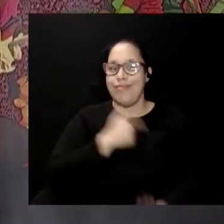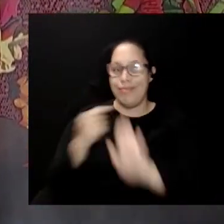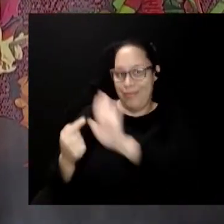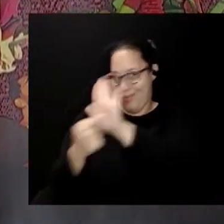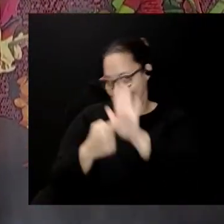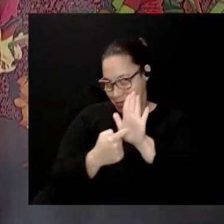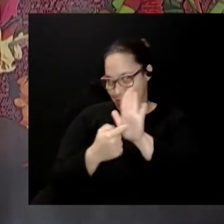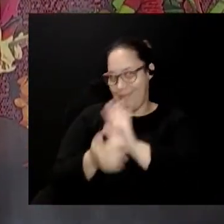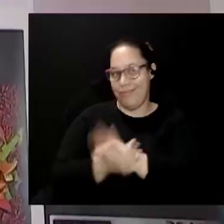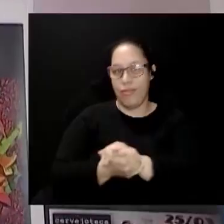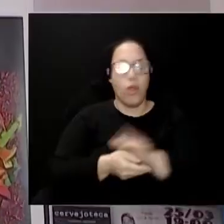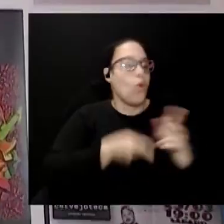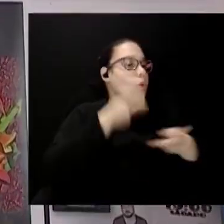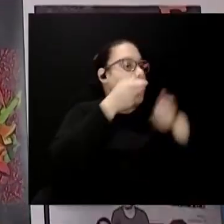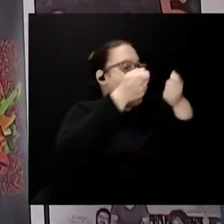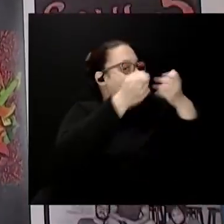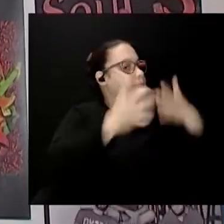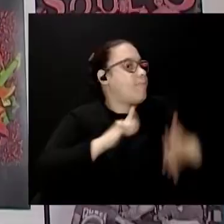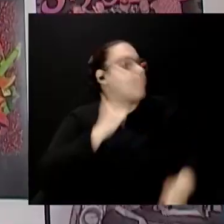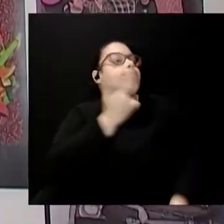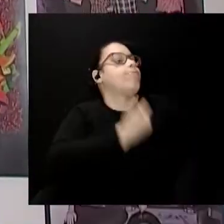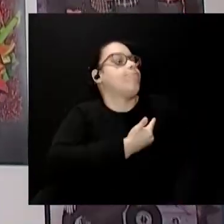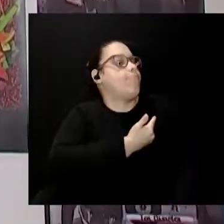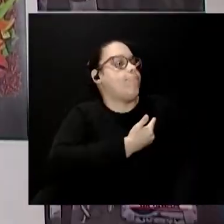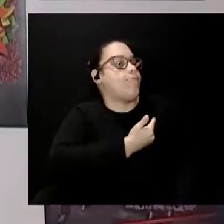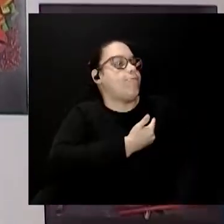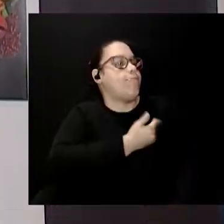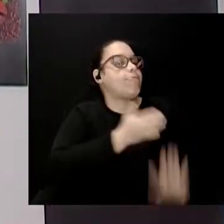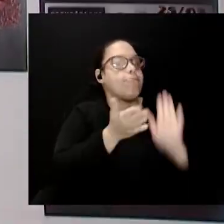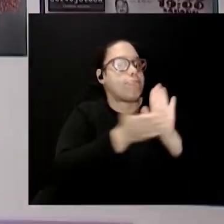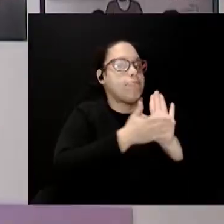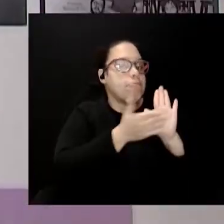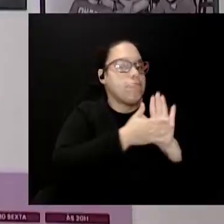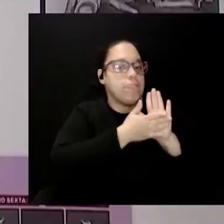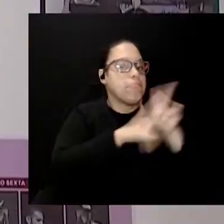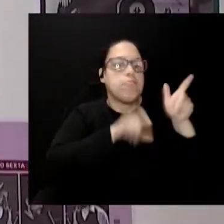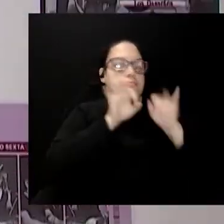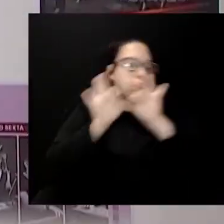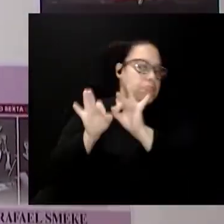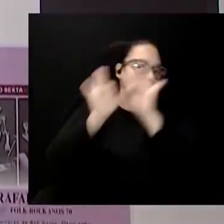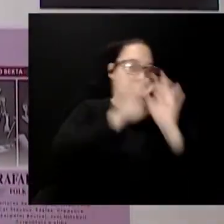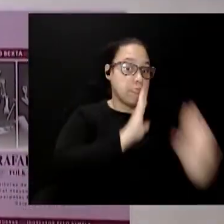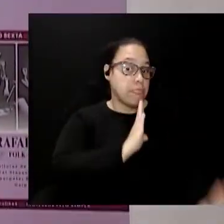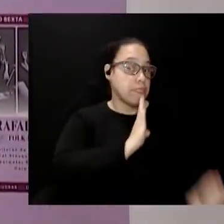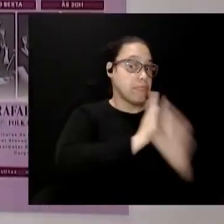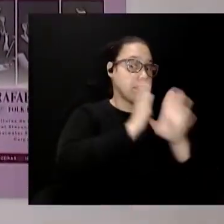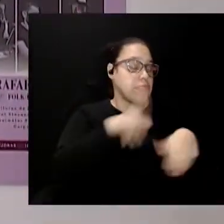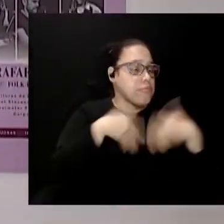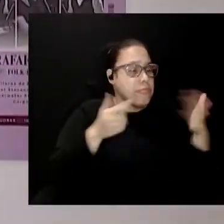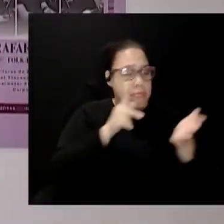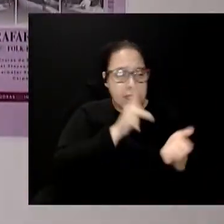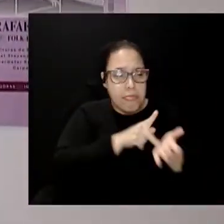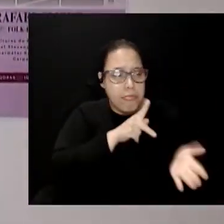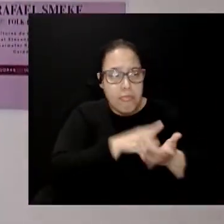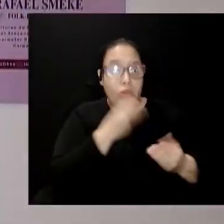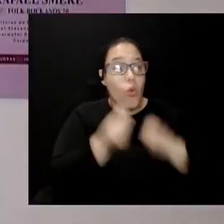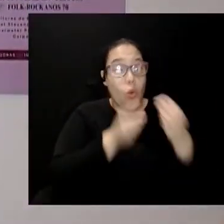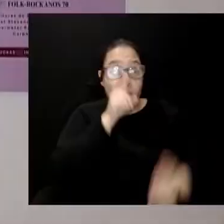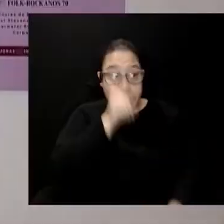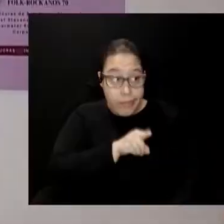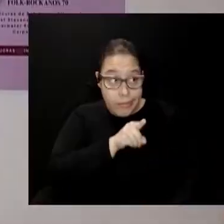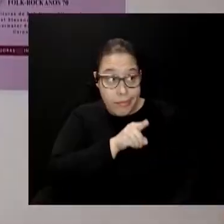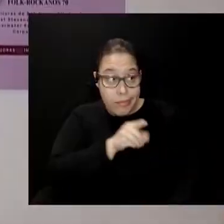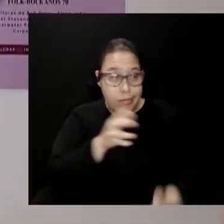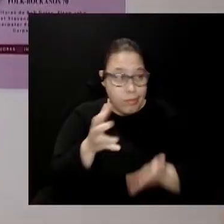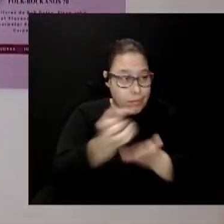pouquinho então pra gente, né, da proposta, o que o público vai encontrar e realmente como que é esse resgate, né,